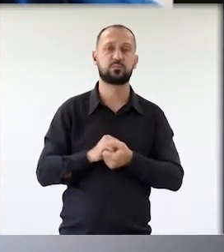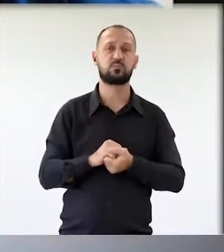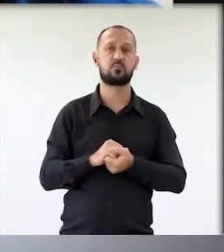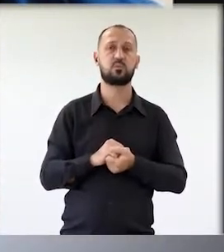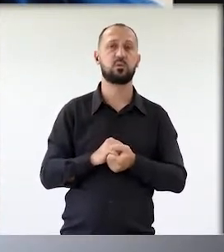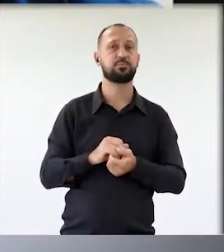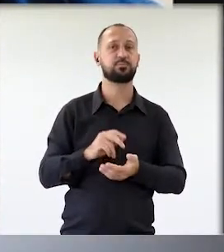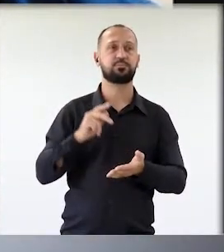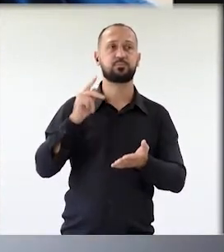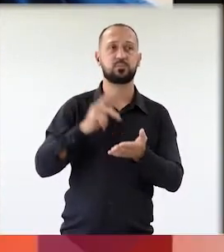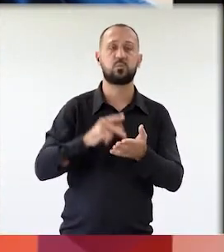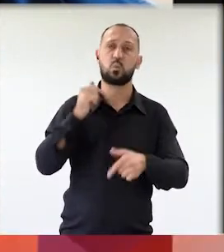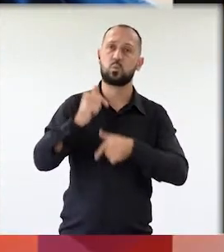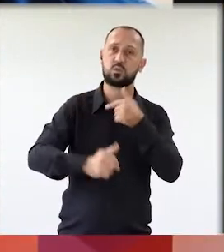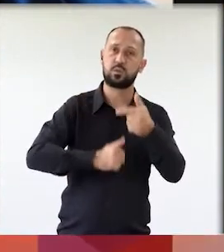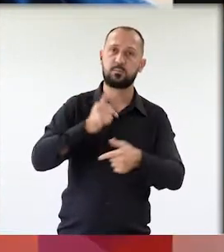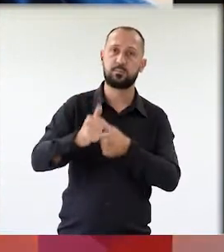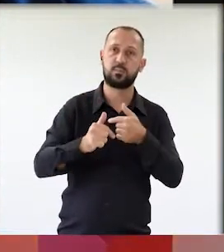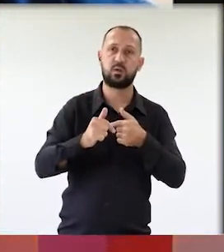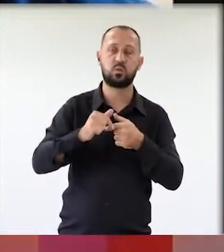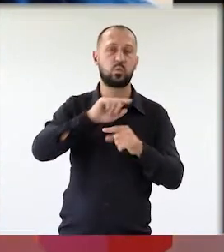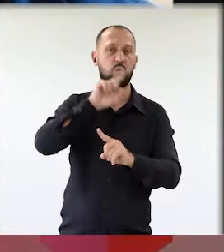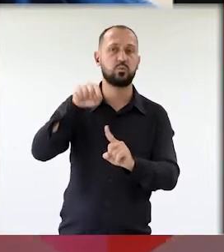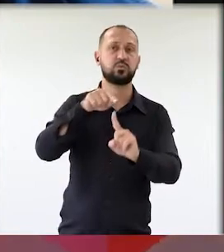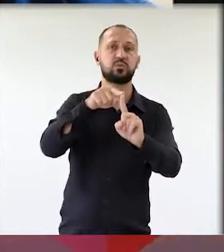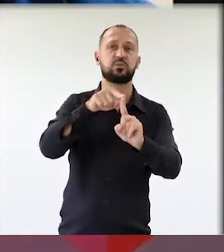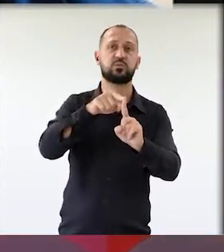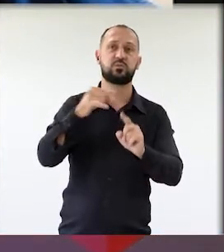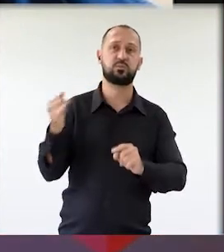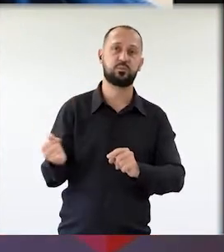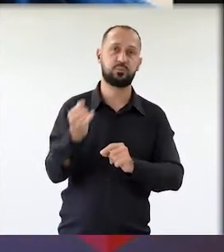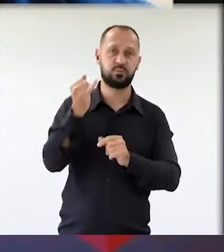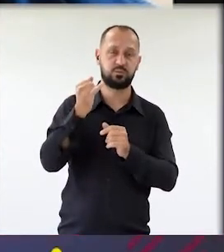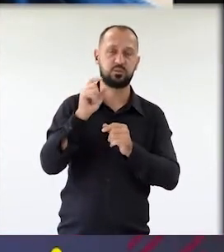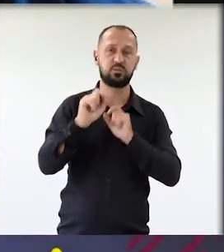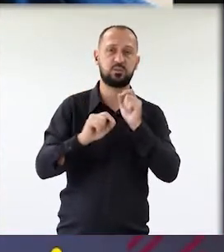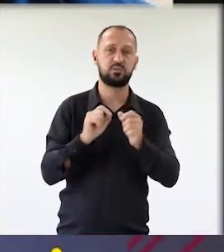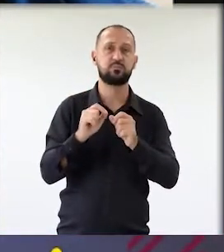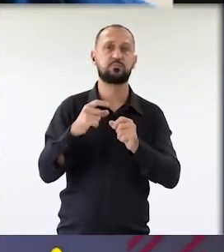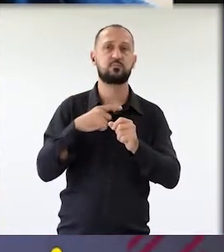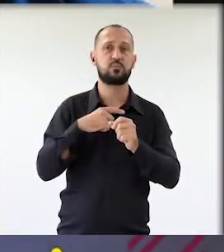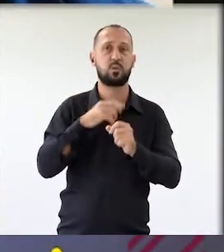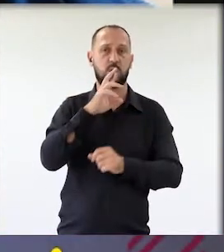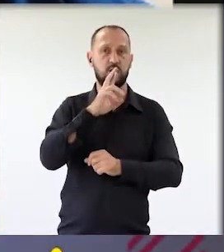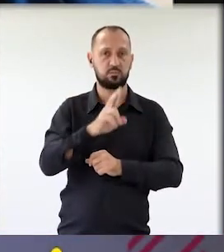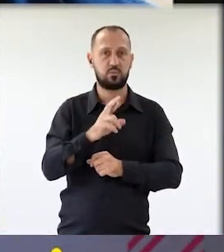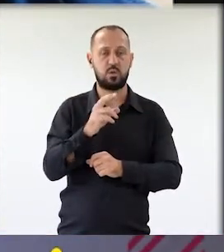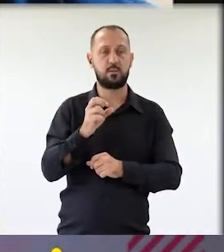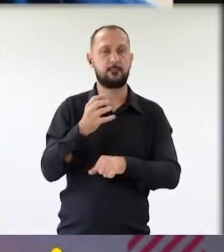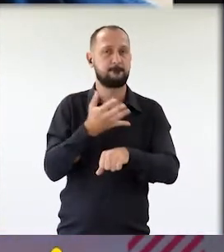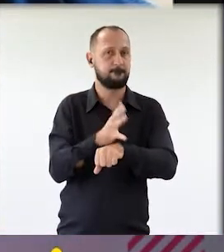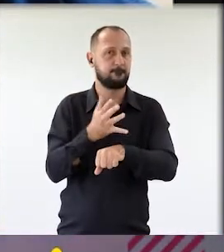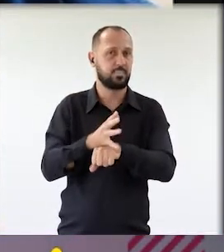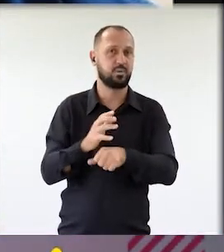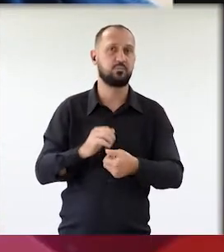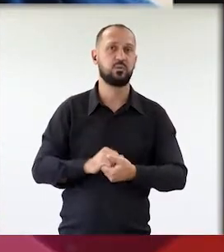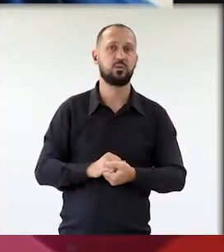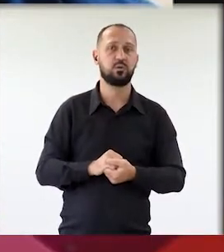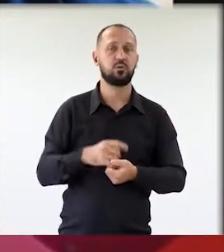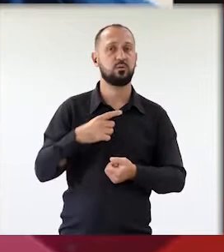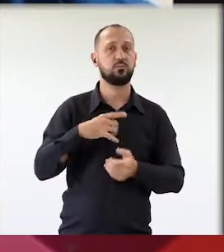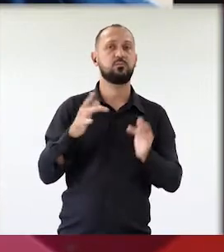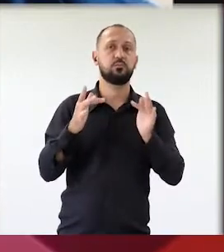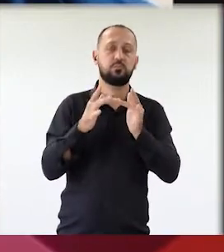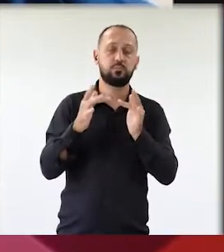contato, colocar realmente o trabalho com esse objetivo tão importante para ter um resultado assim